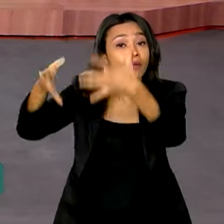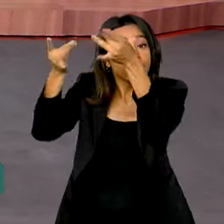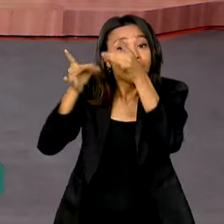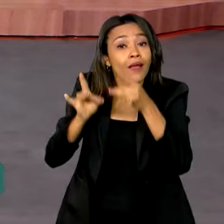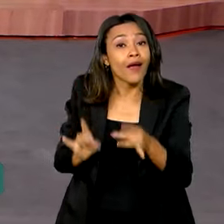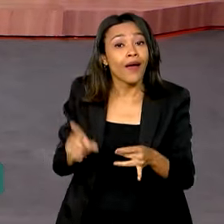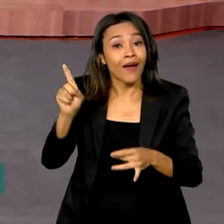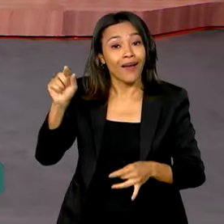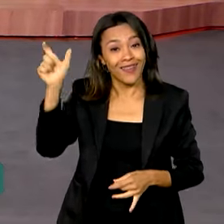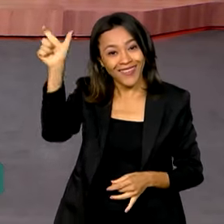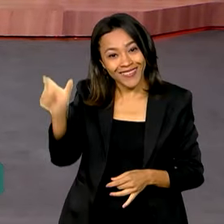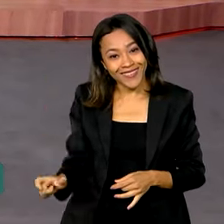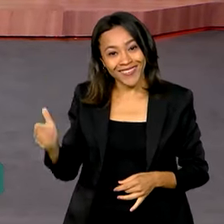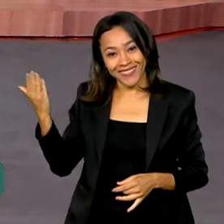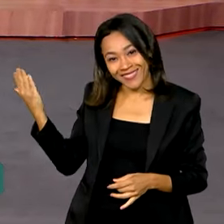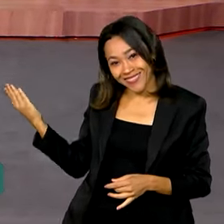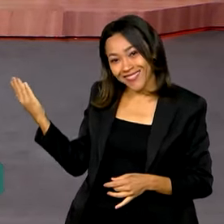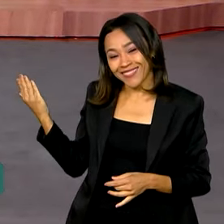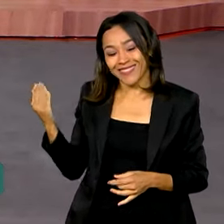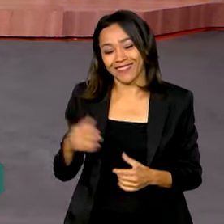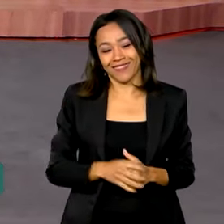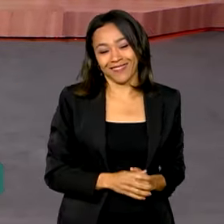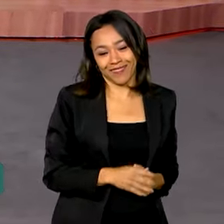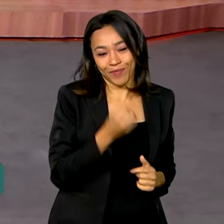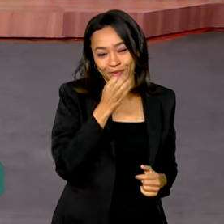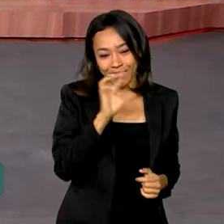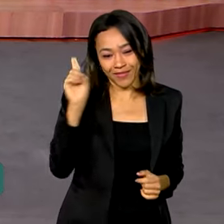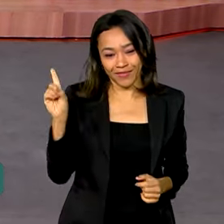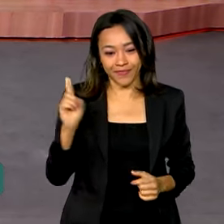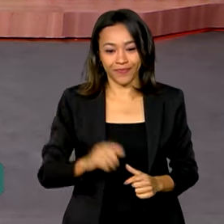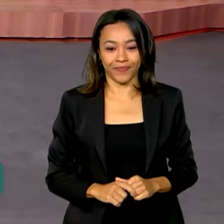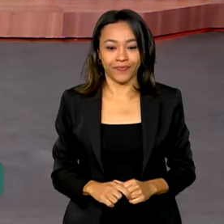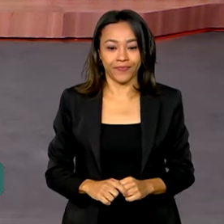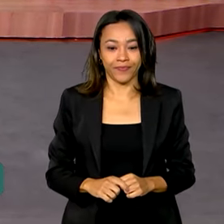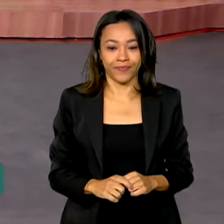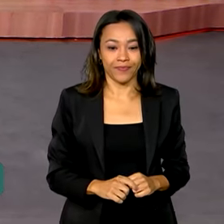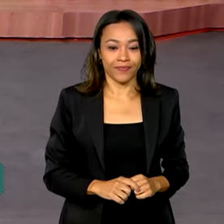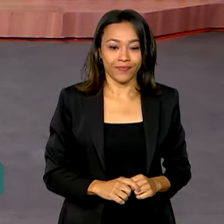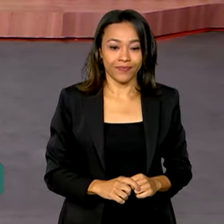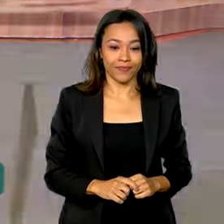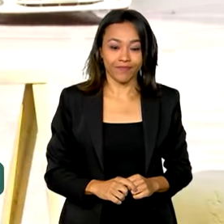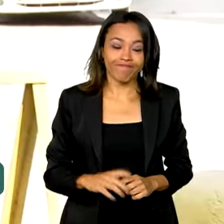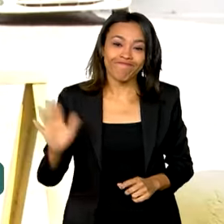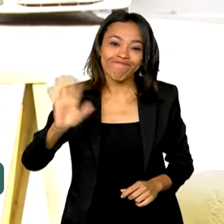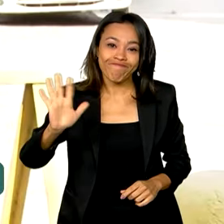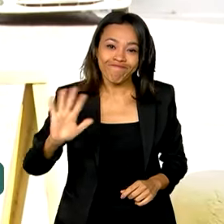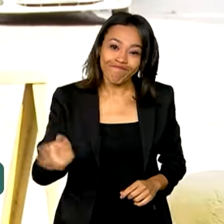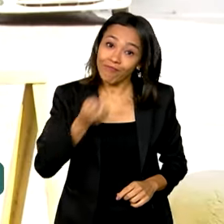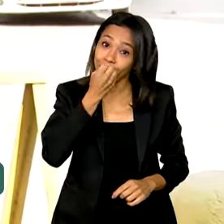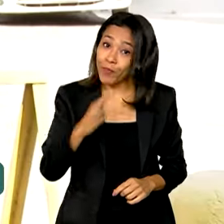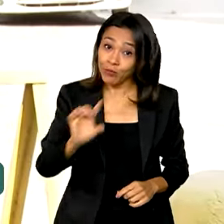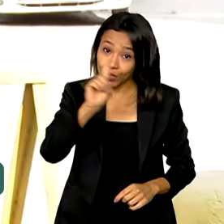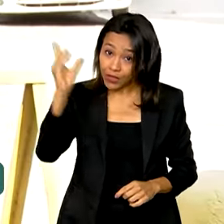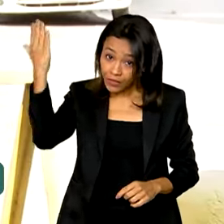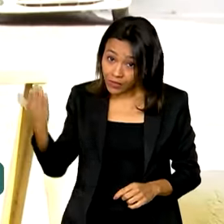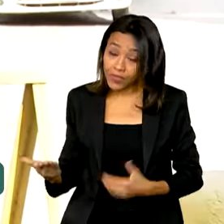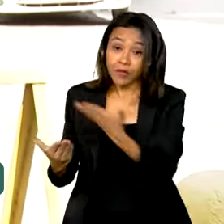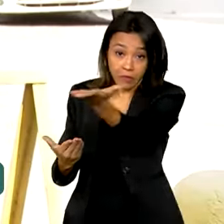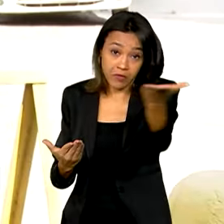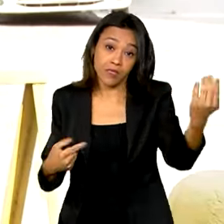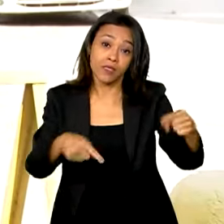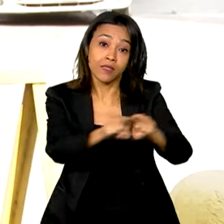repórter Alessandra Lago. Bom dia, Alessandra. Oi, Karine, bom dia para você, bom dia a